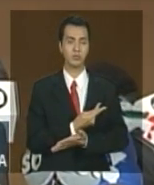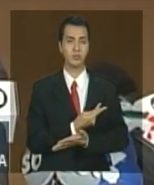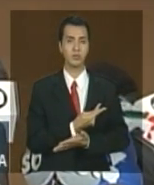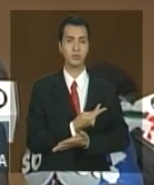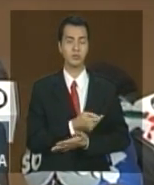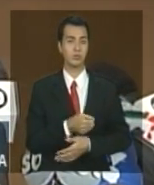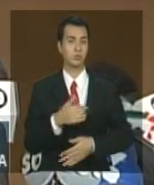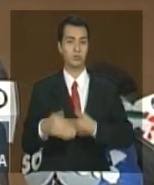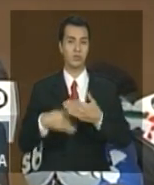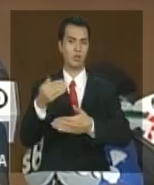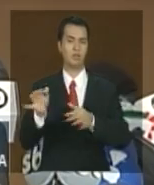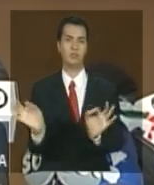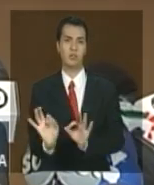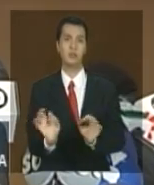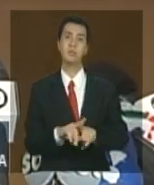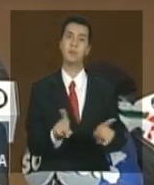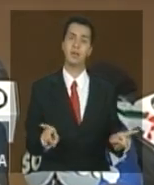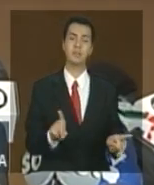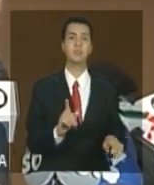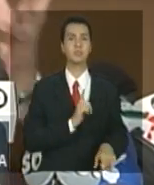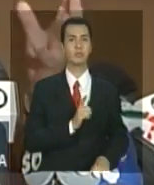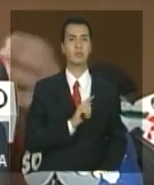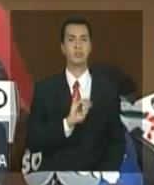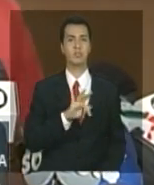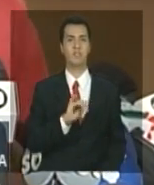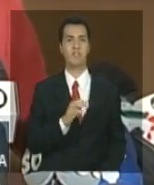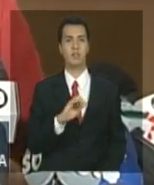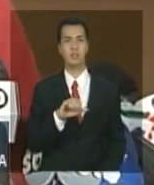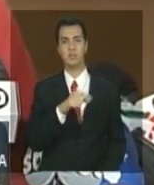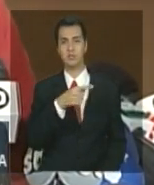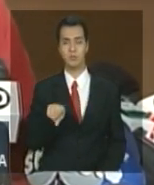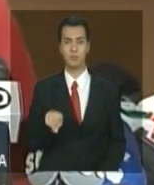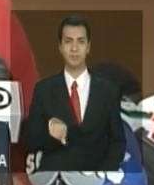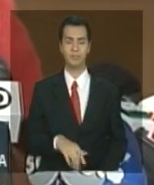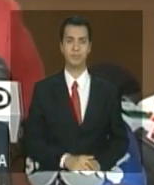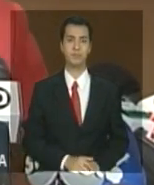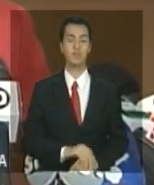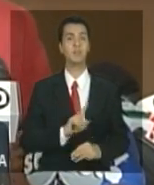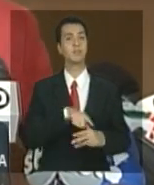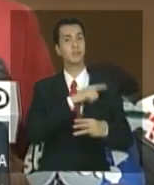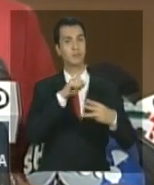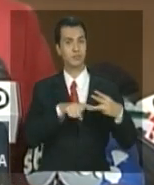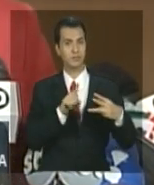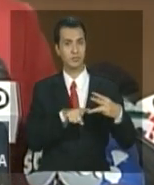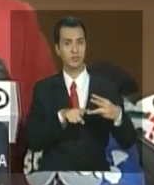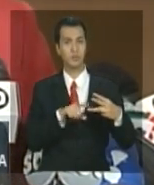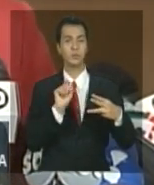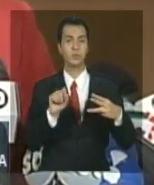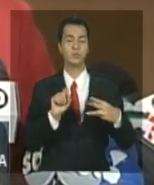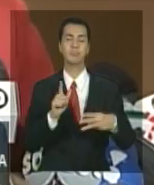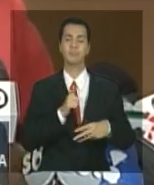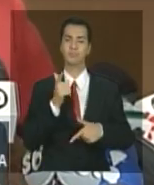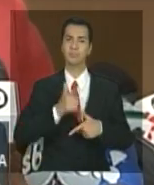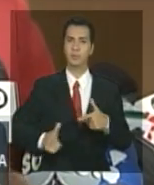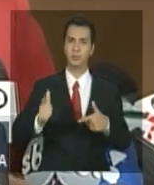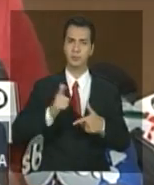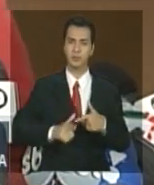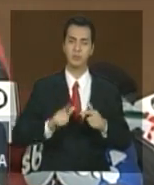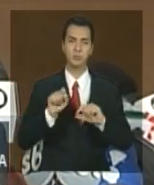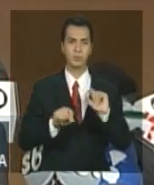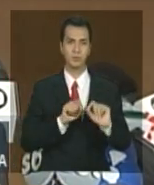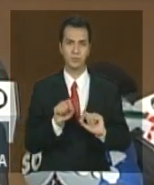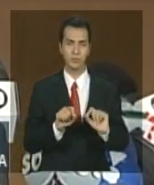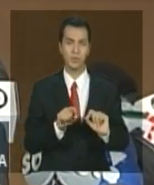não cresce e ao mesmo tempo tem inflação. Somado a isso, outro fator que compromete a retomada do crescimento, elevação